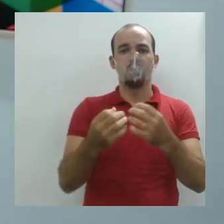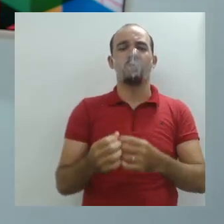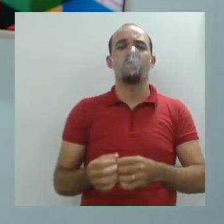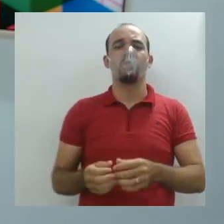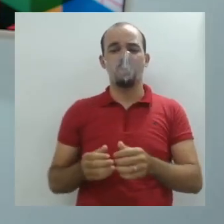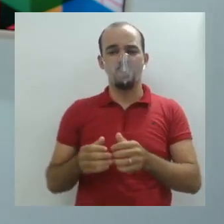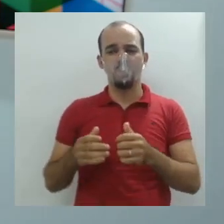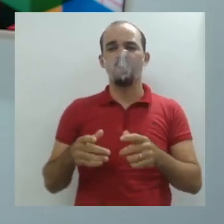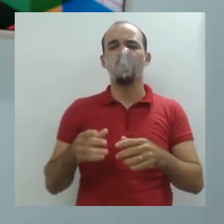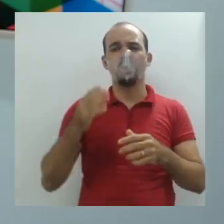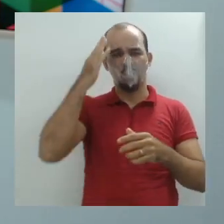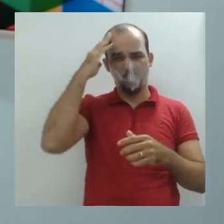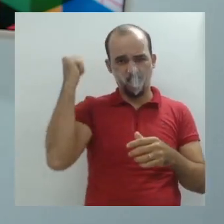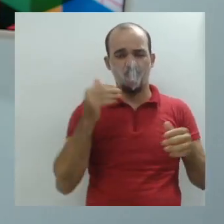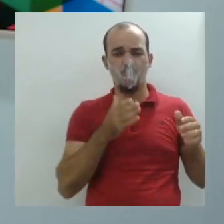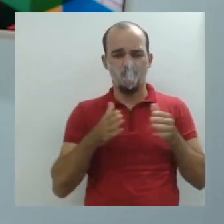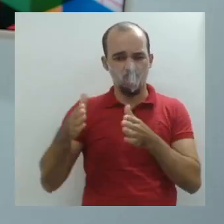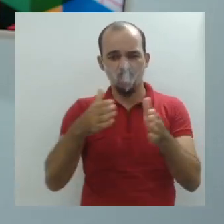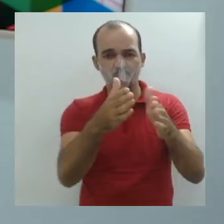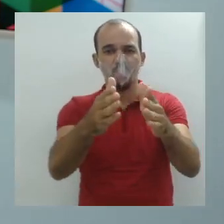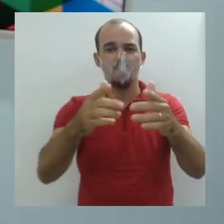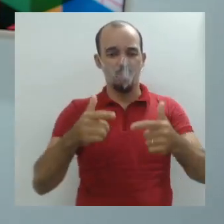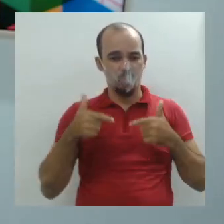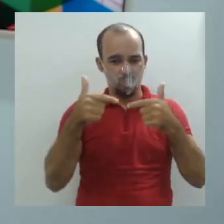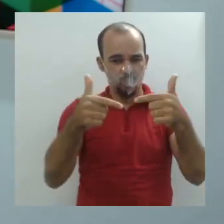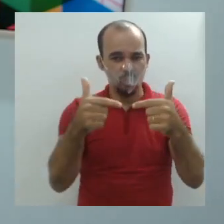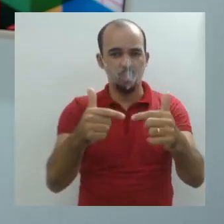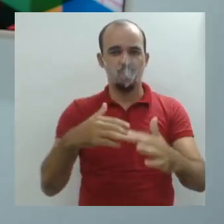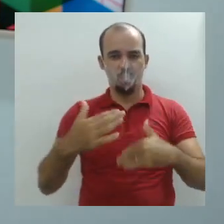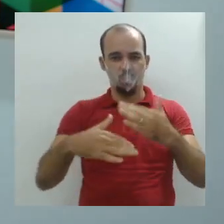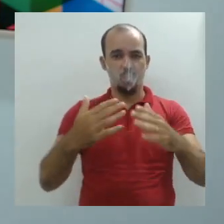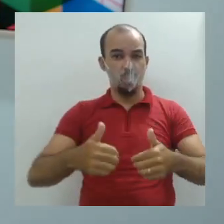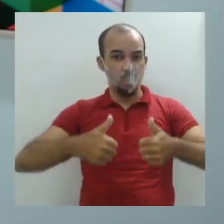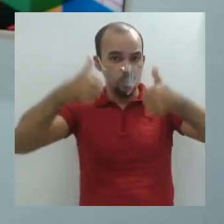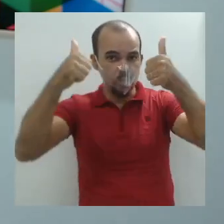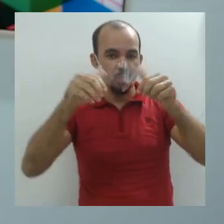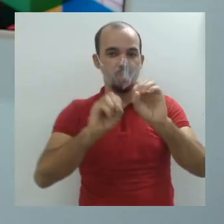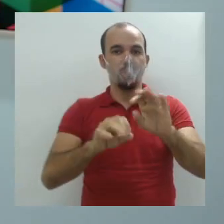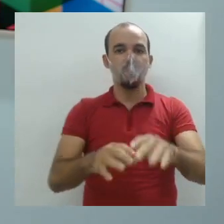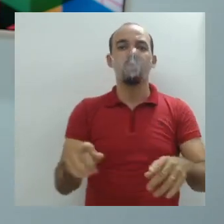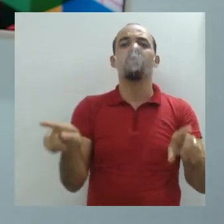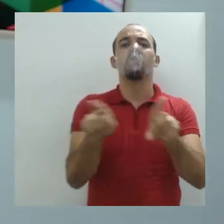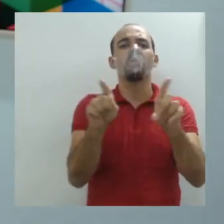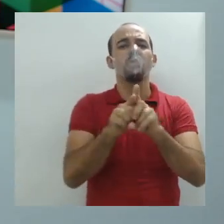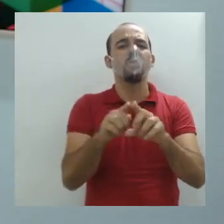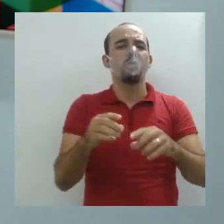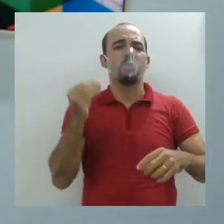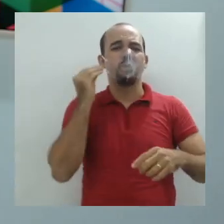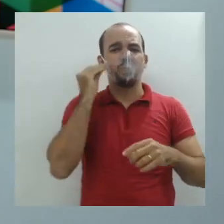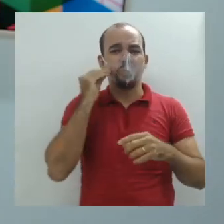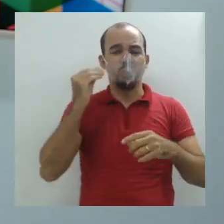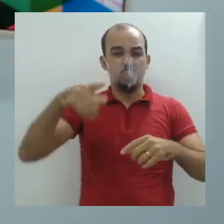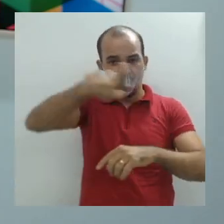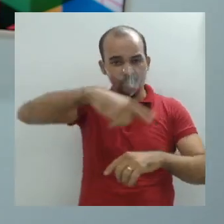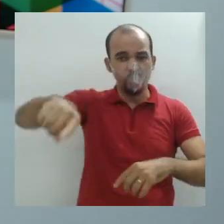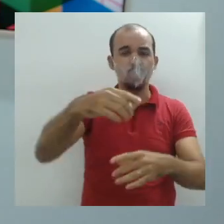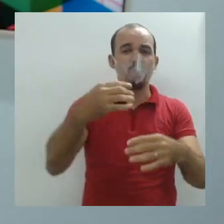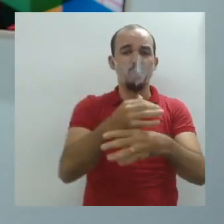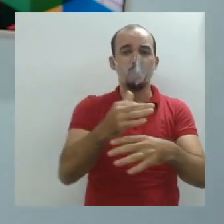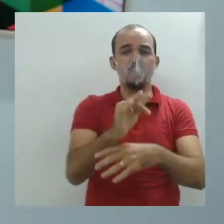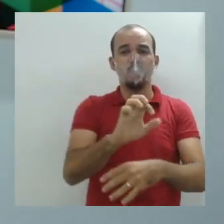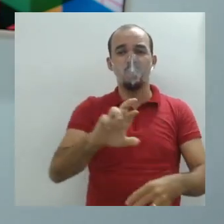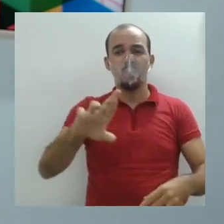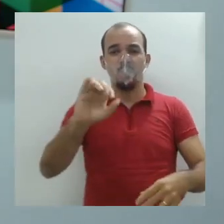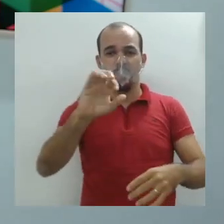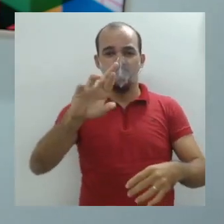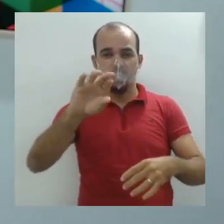educação, a trajetória lá, trazendo melhorias para nossa região, galera. E queria mandar um beijo para todos que são da cidade de Ferreiros. Também quero